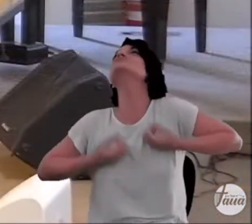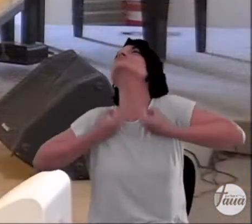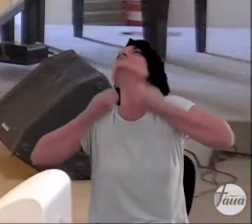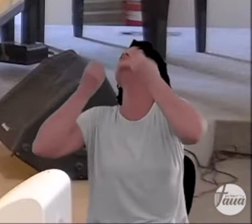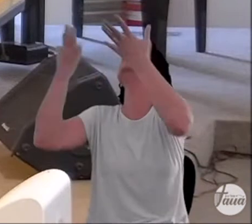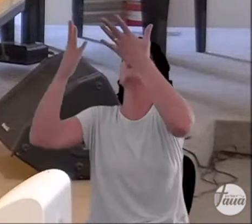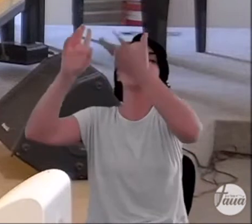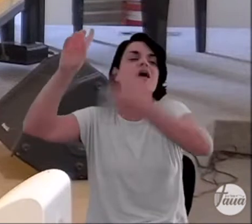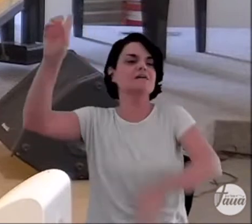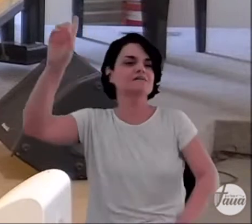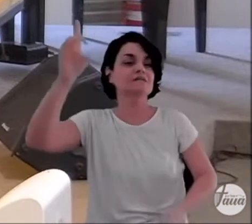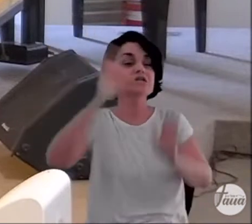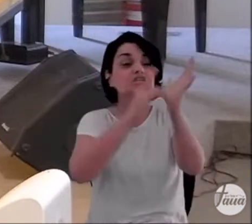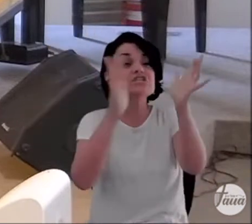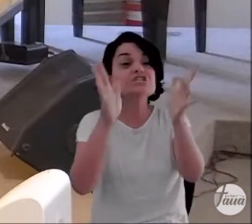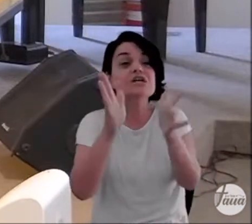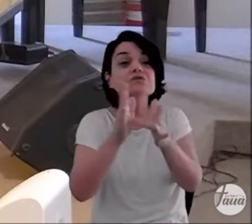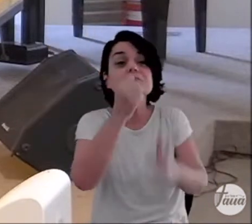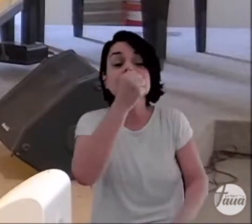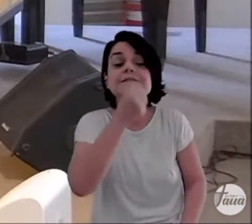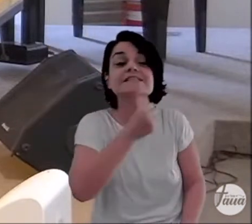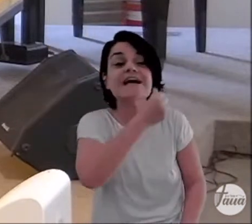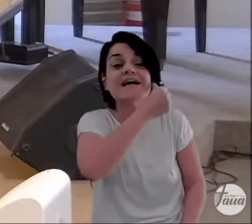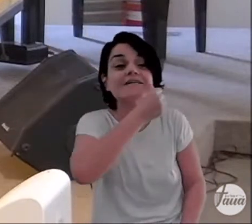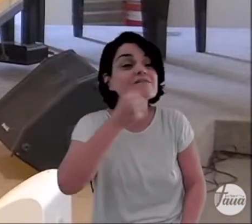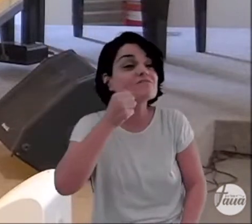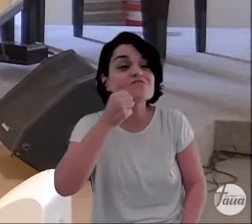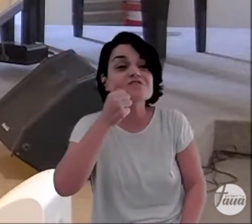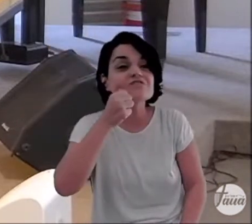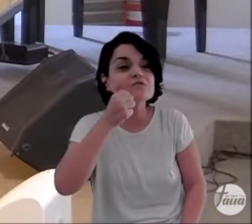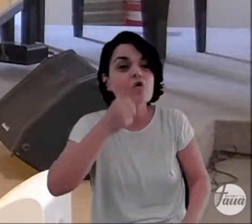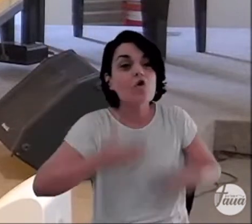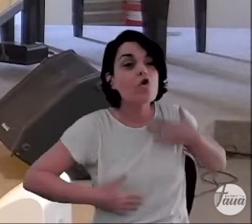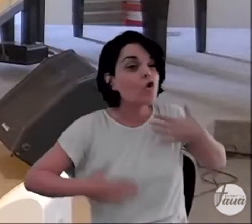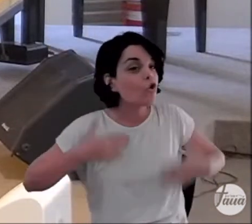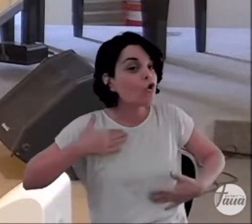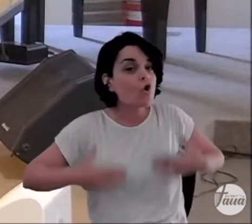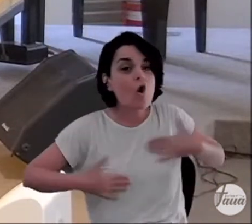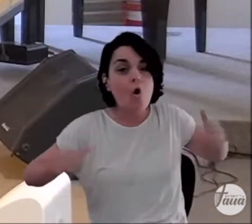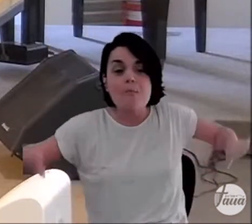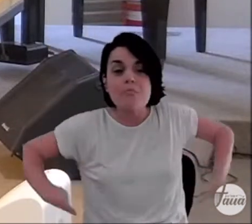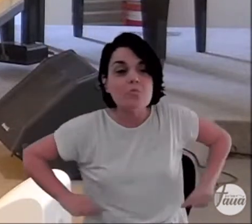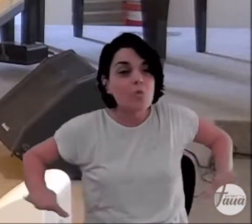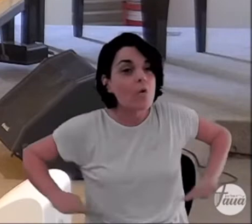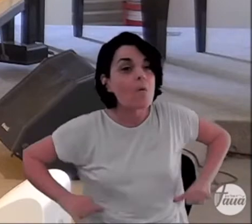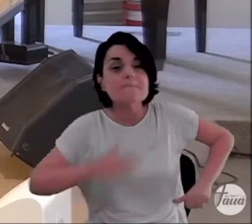porque o sacrifício que foi feito veio dele. A gente não compra Deus com dízimo.